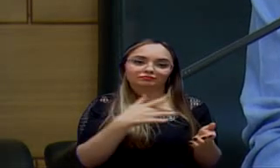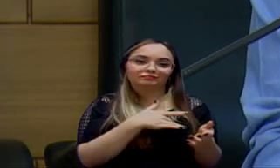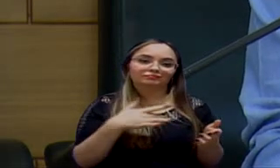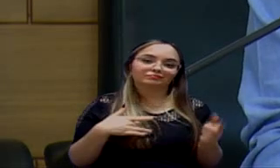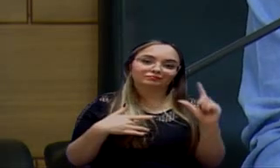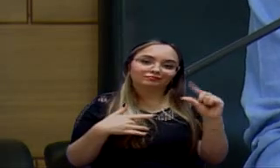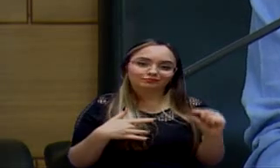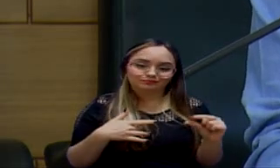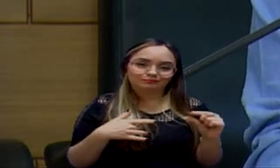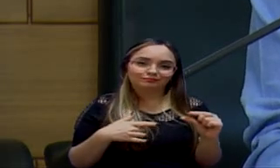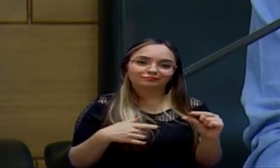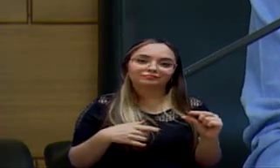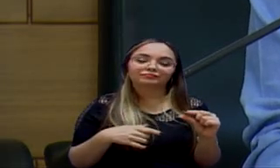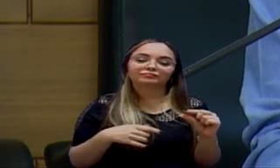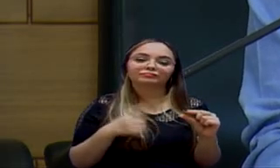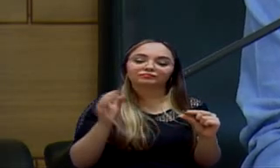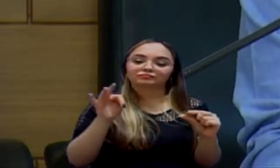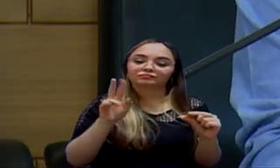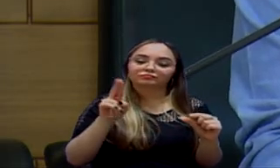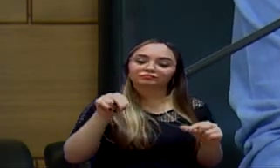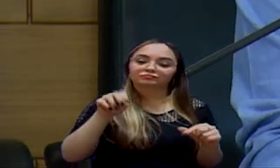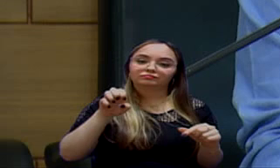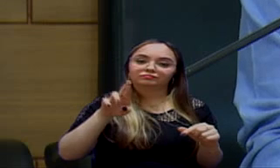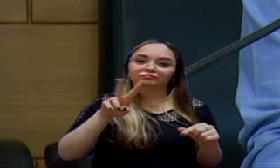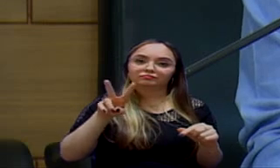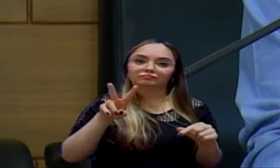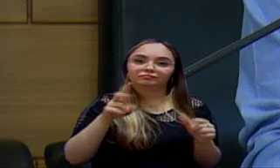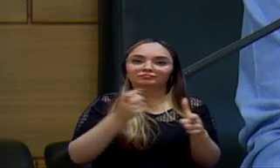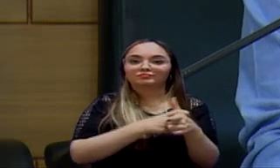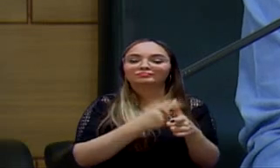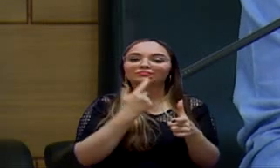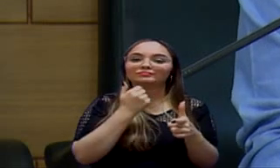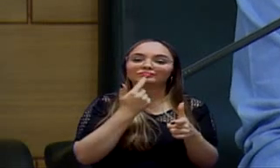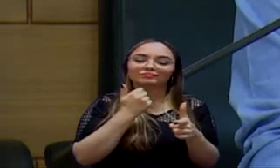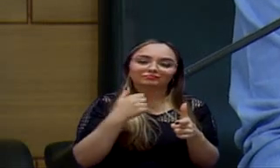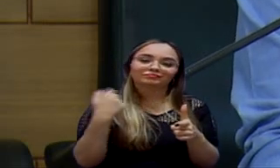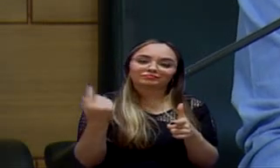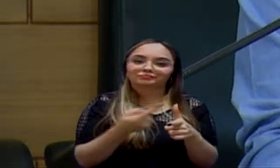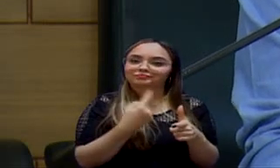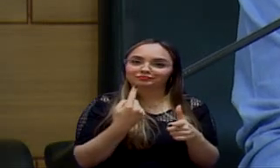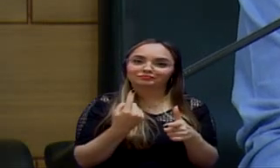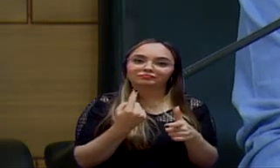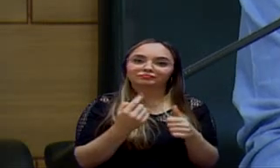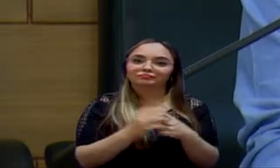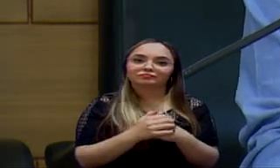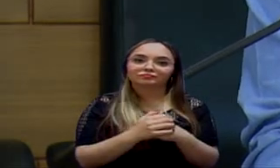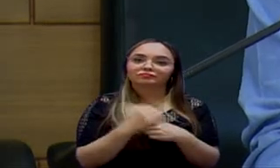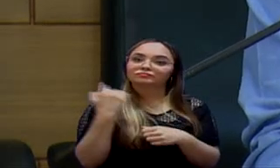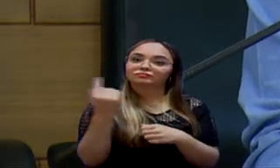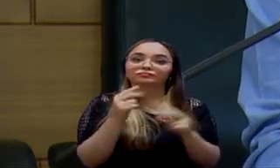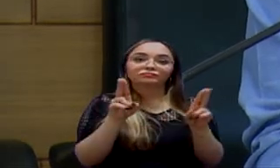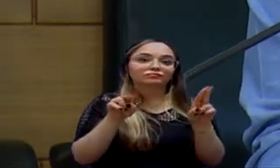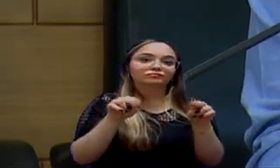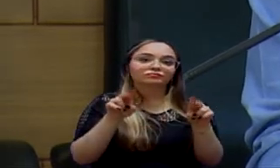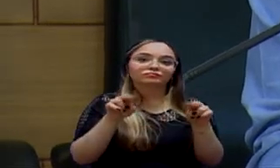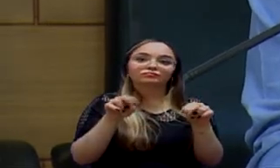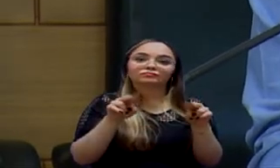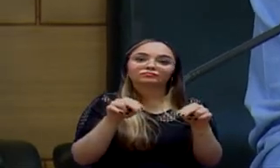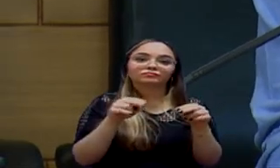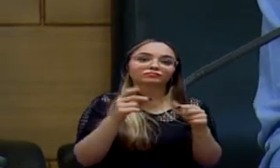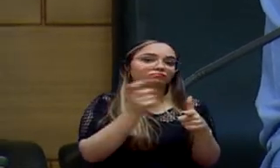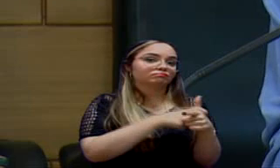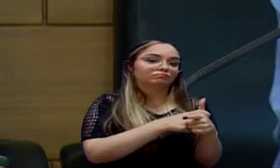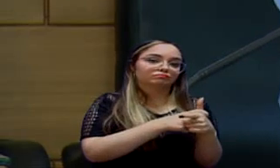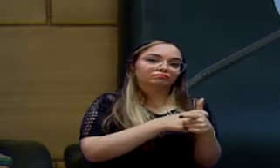Lembrando que a função serve ficou num vermelho teórico Vereador nós nunca nunca ficamos num